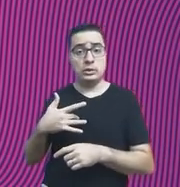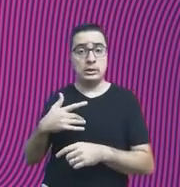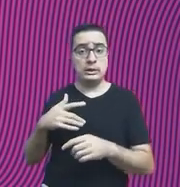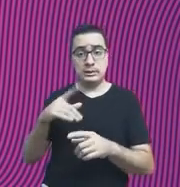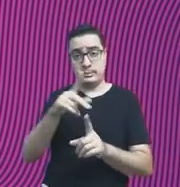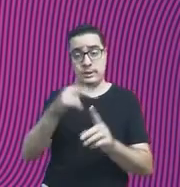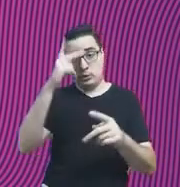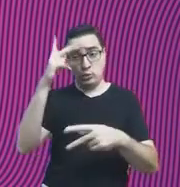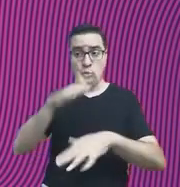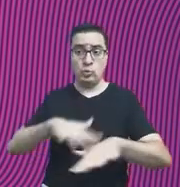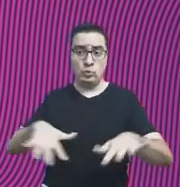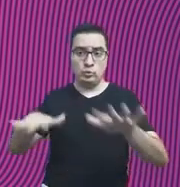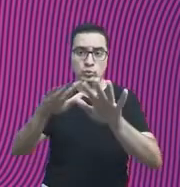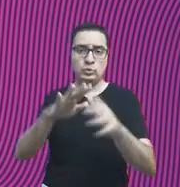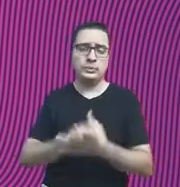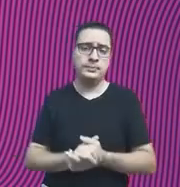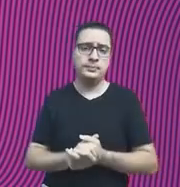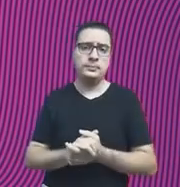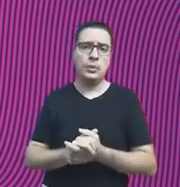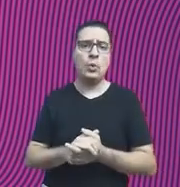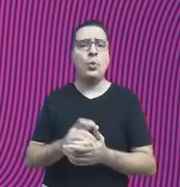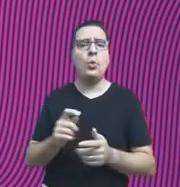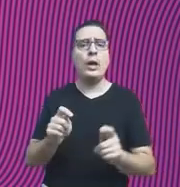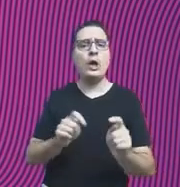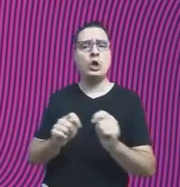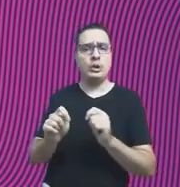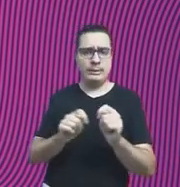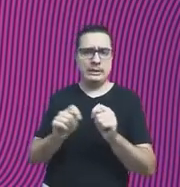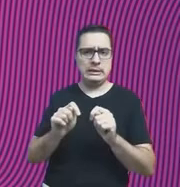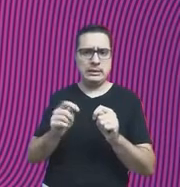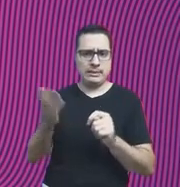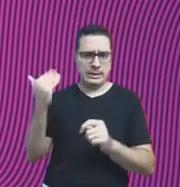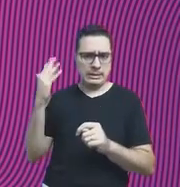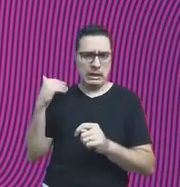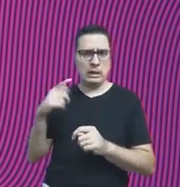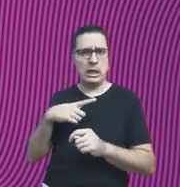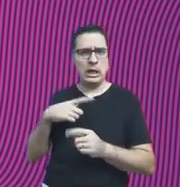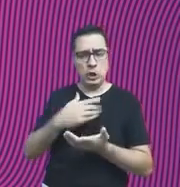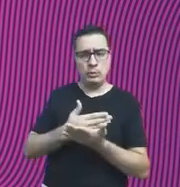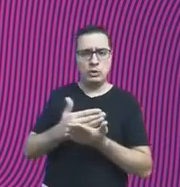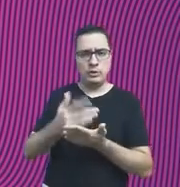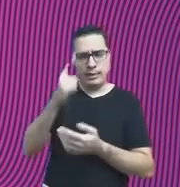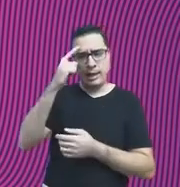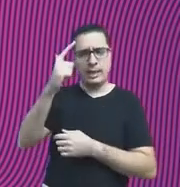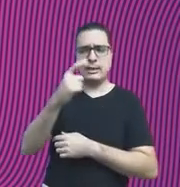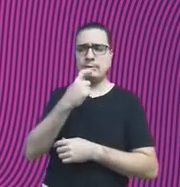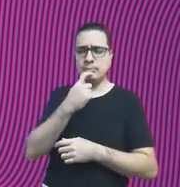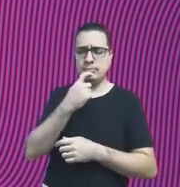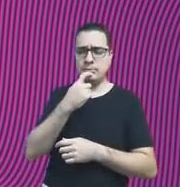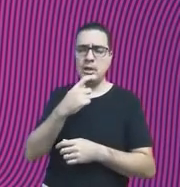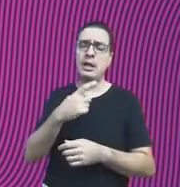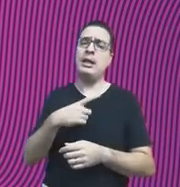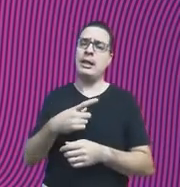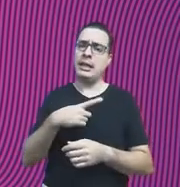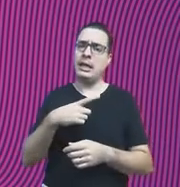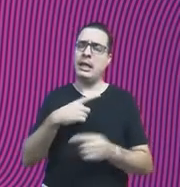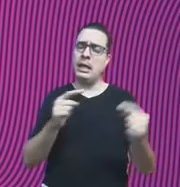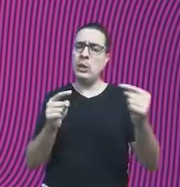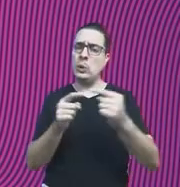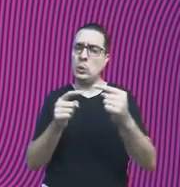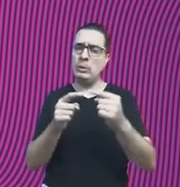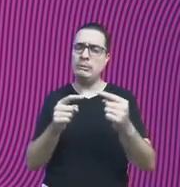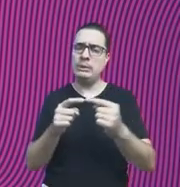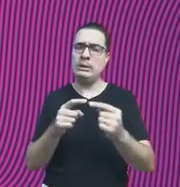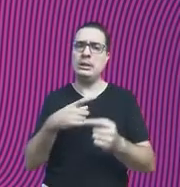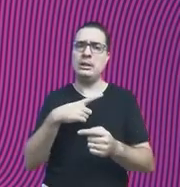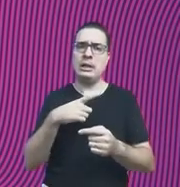Isso, os economistas daquela época começaram a apontar que havia uma relação muito grande, um gap